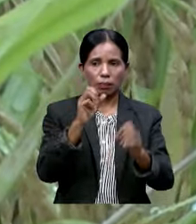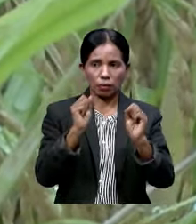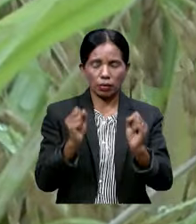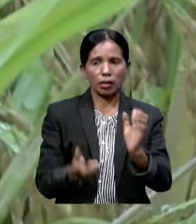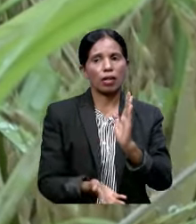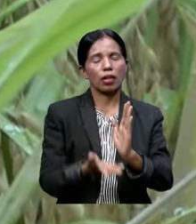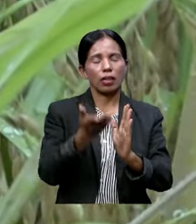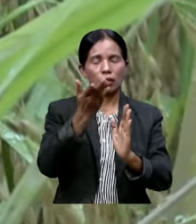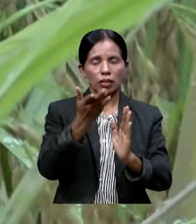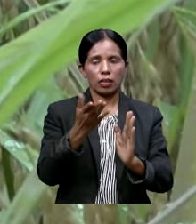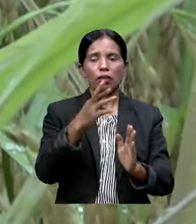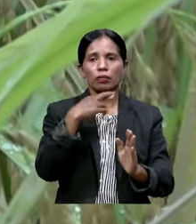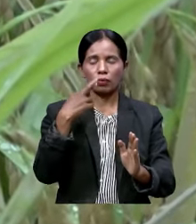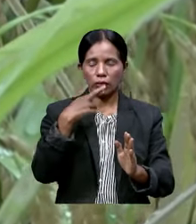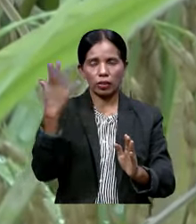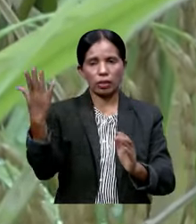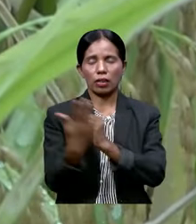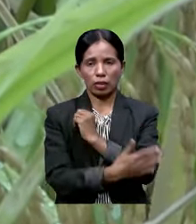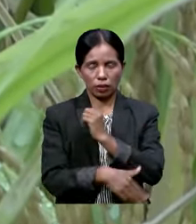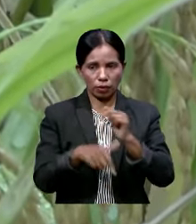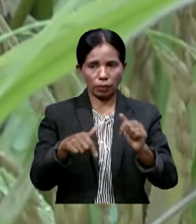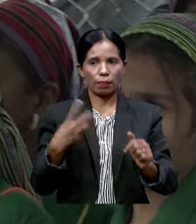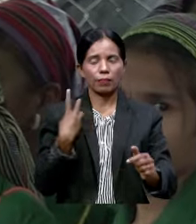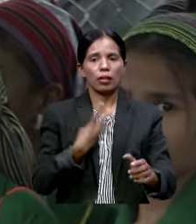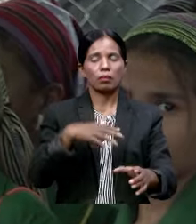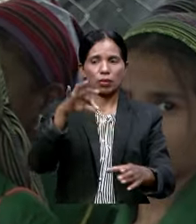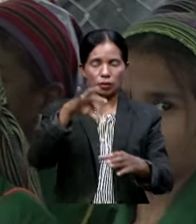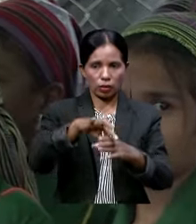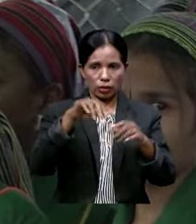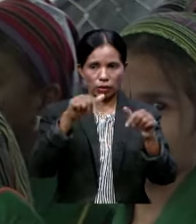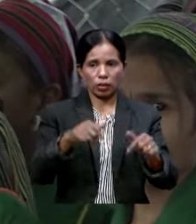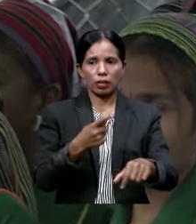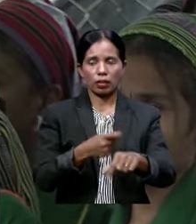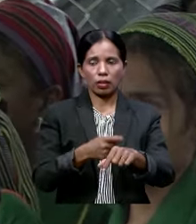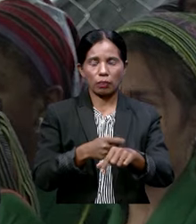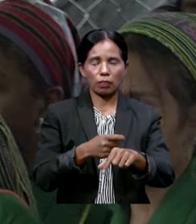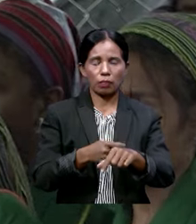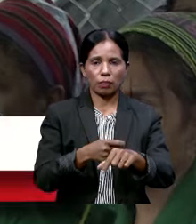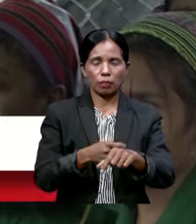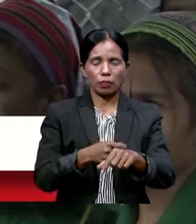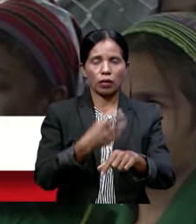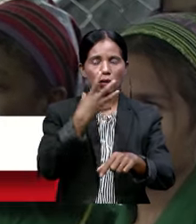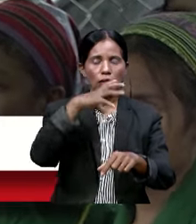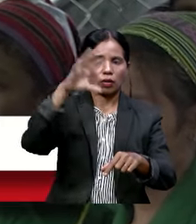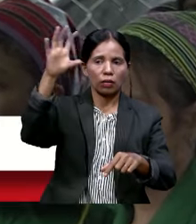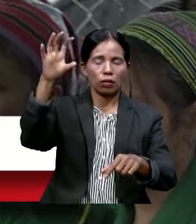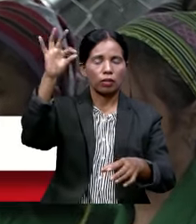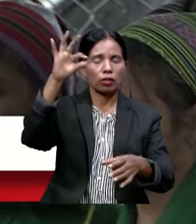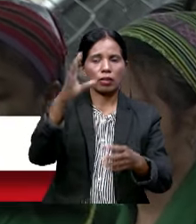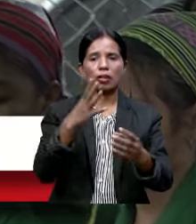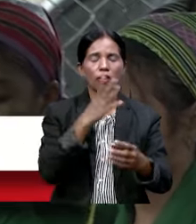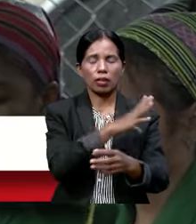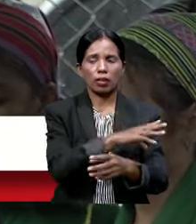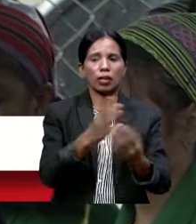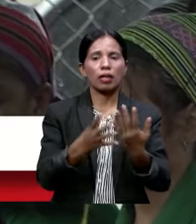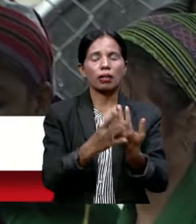belehasai produção hare Iha Railaran. Amikanu kure dane, Iha tempo pai loron. Rai maran. E